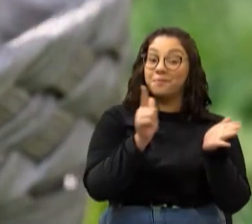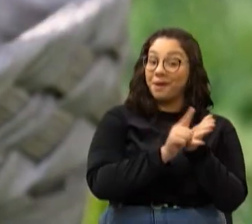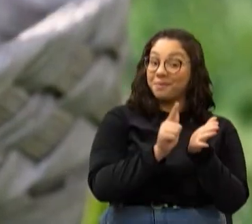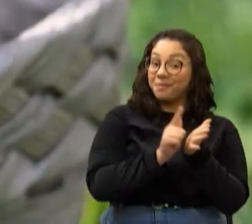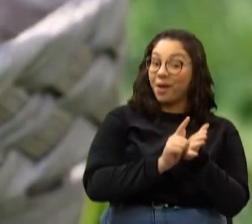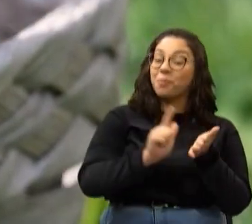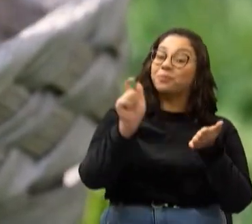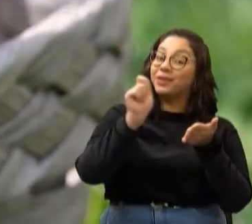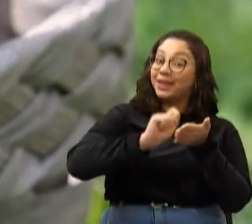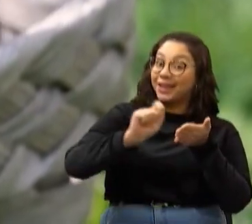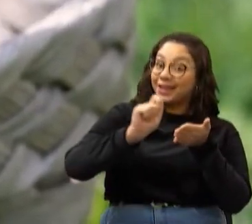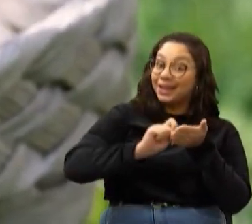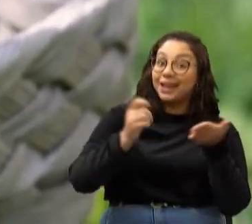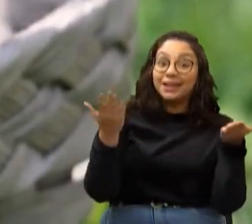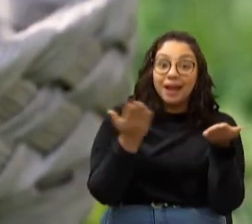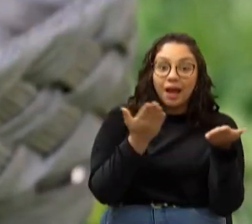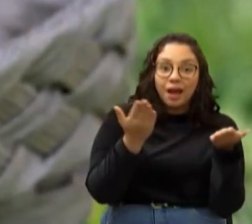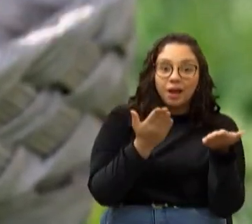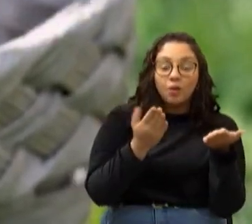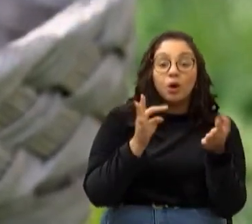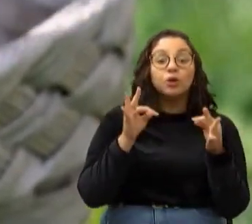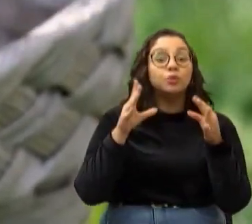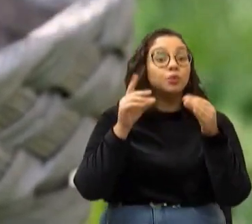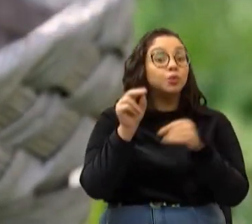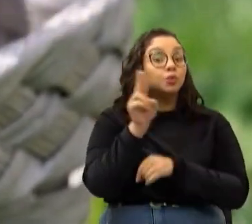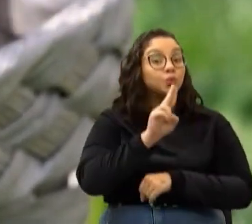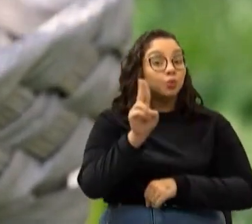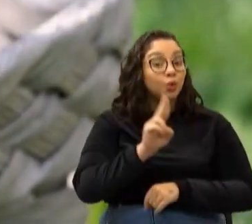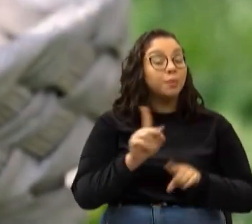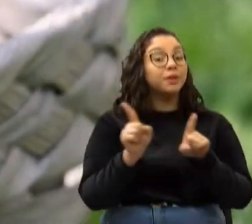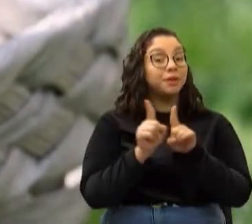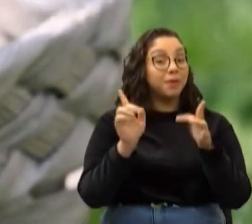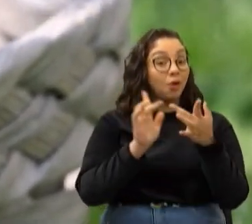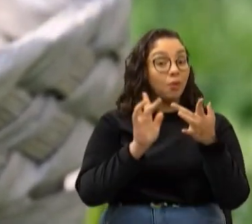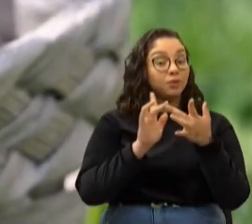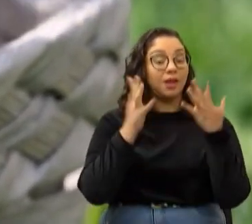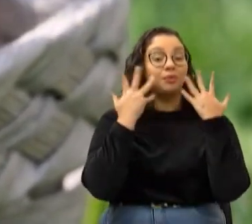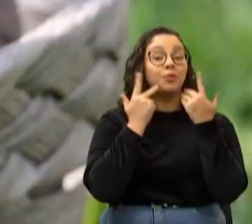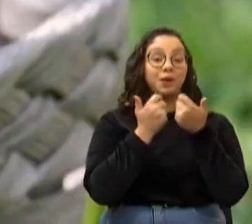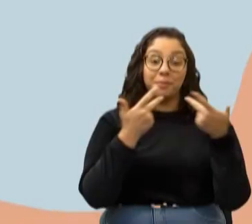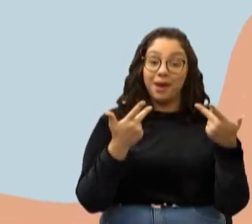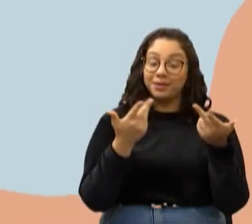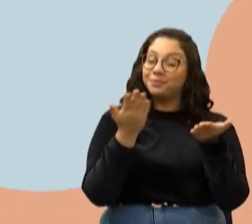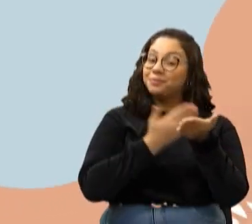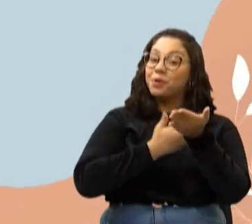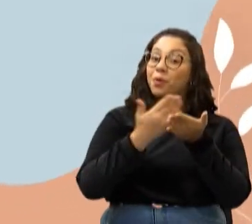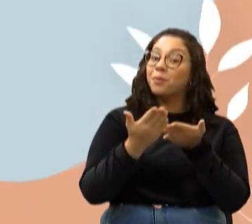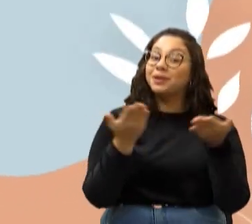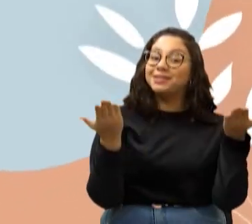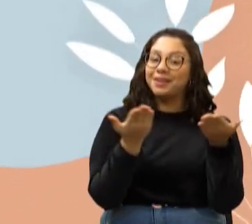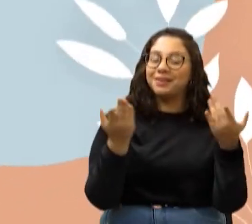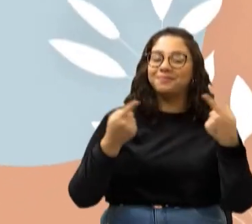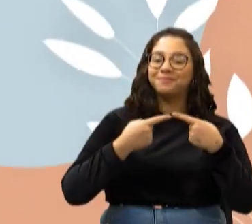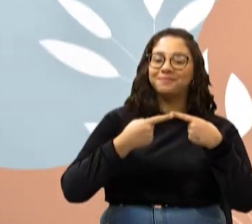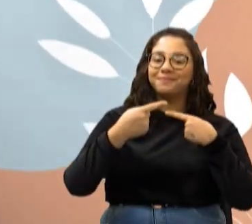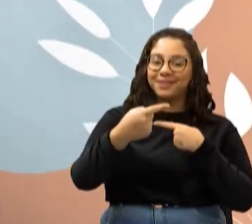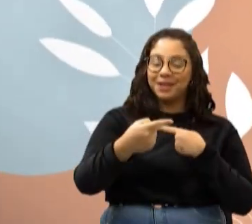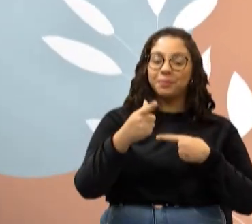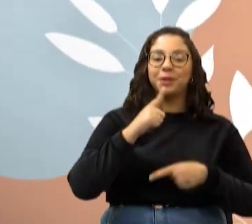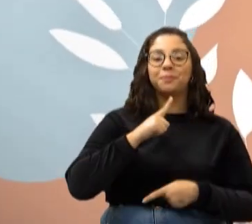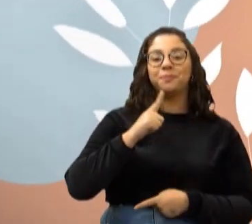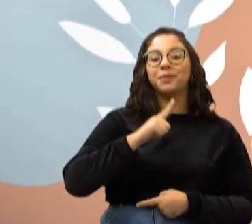Pegue papel, caneta e anote o nome e contato para a adoção dos bichinhos. Para começar,